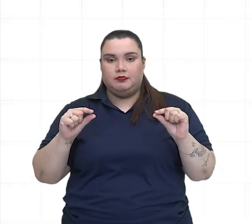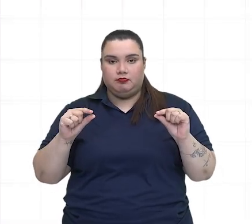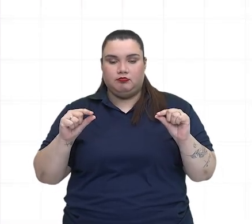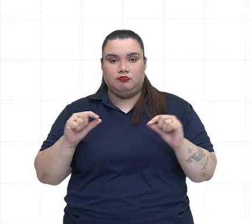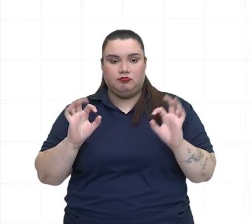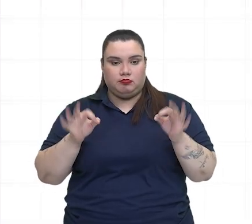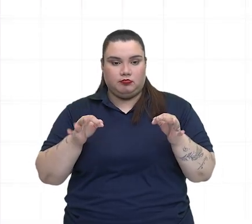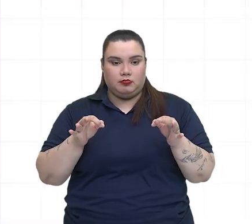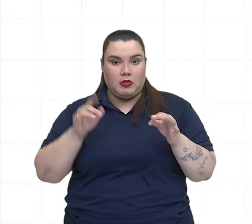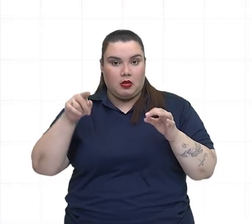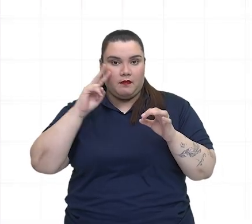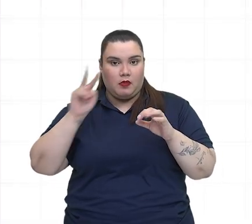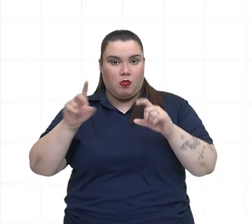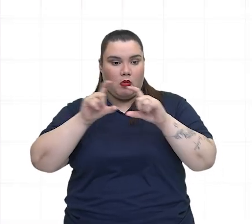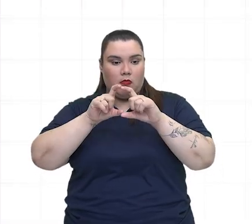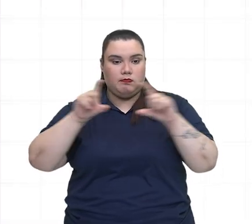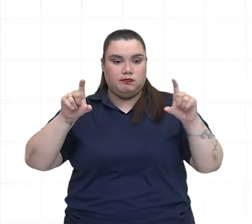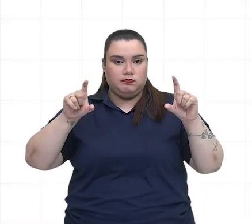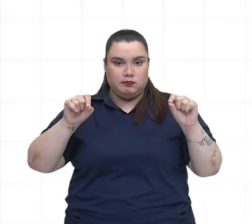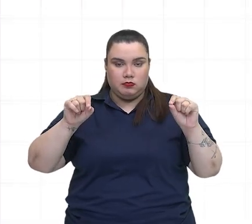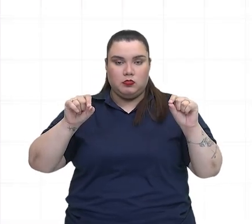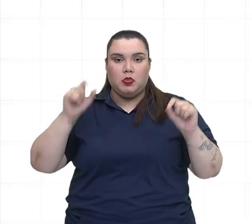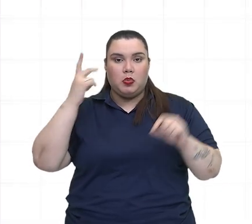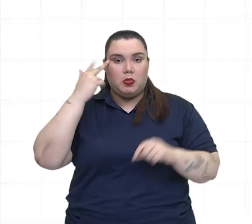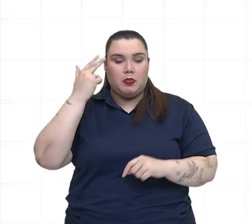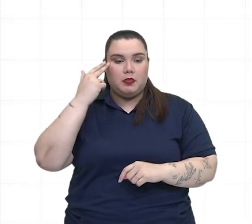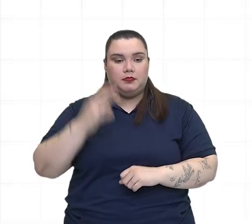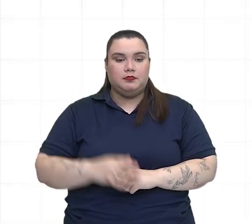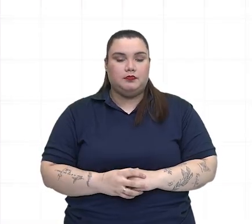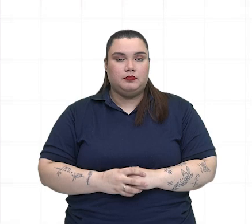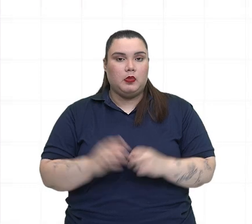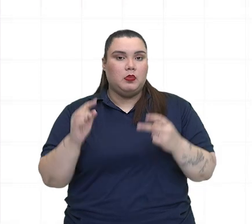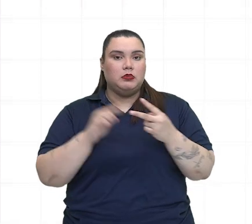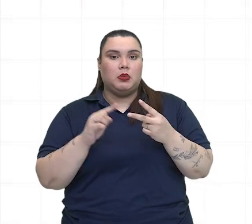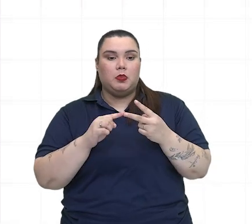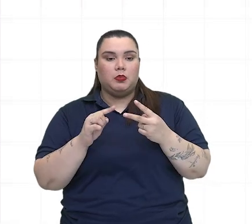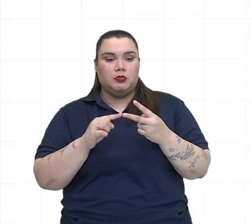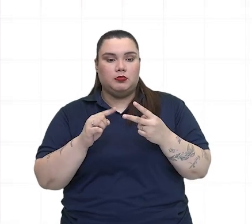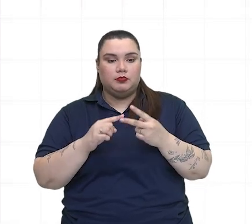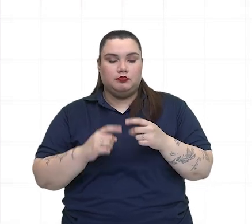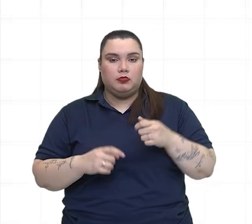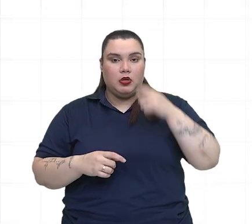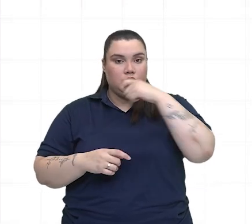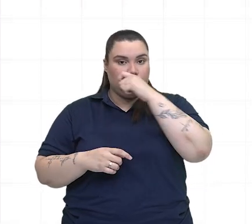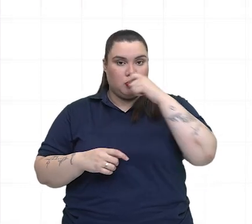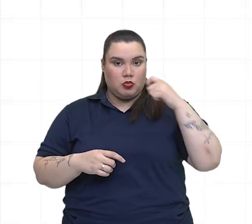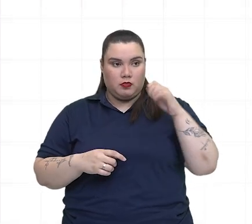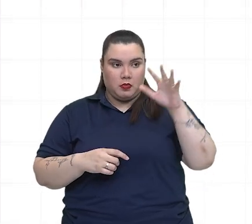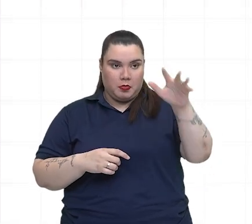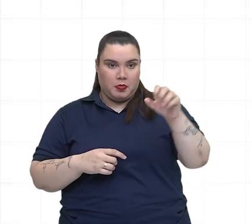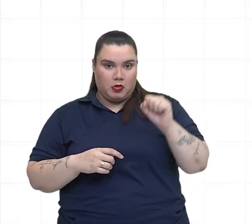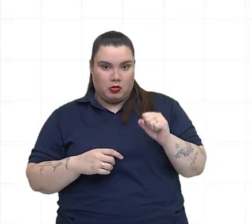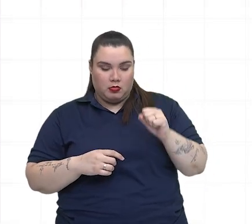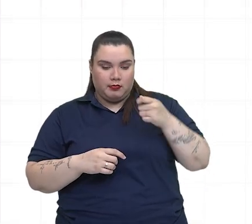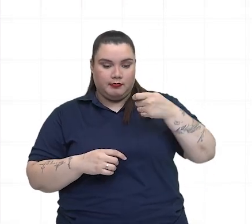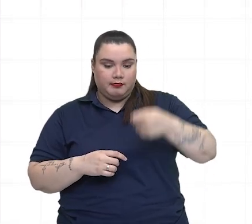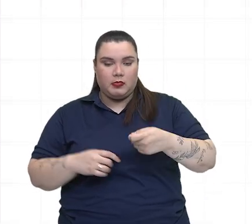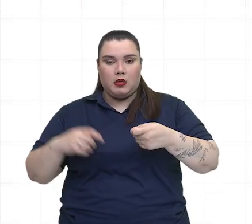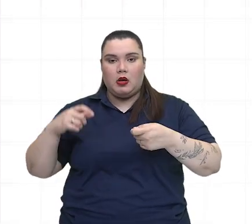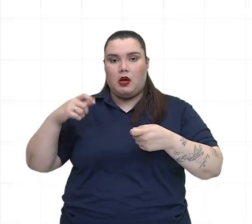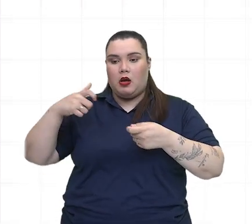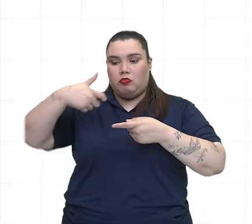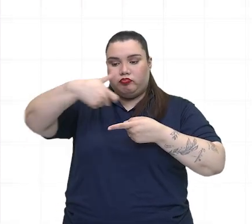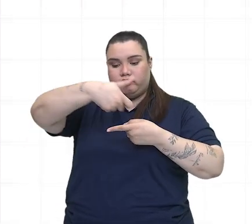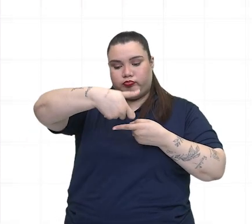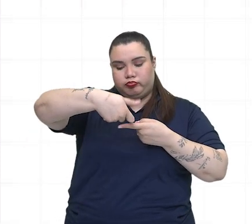Este é um retângulo, certo? Depois disso, olha, depois que eu pego a escova, colocar